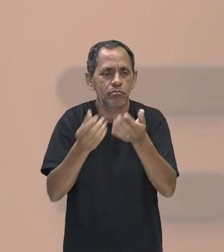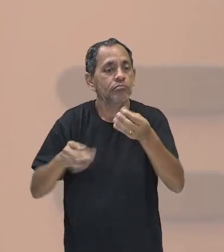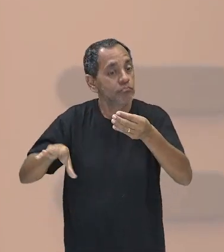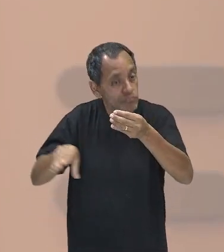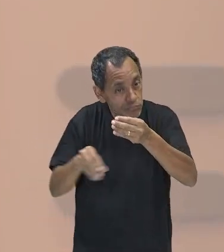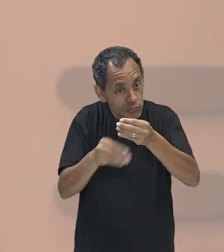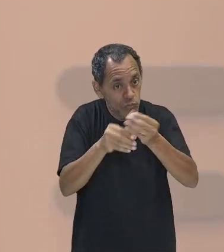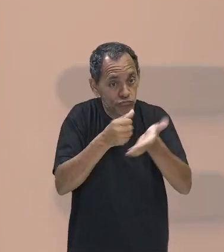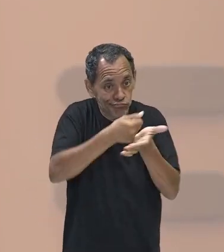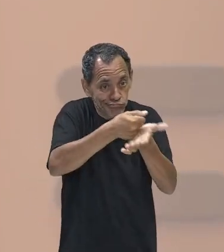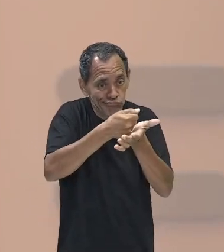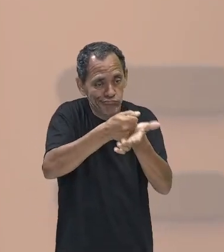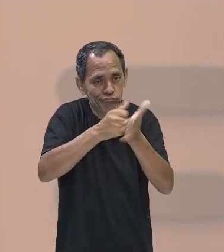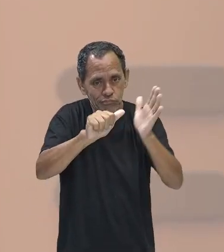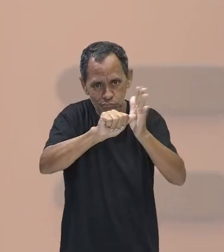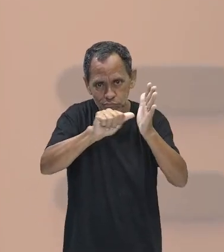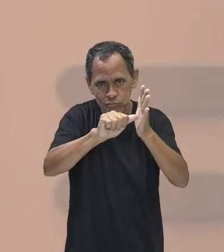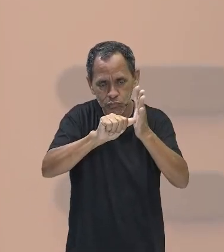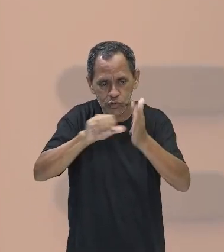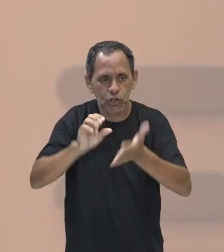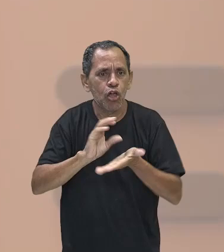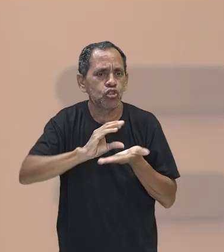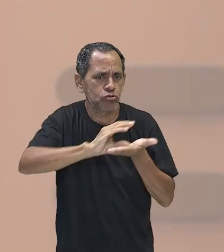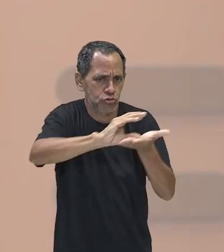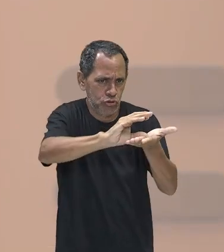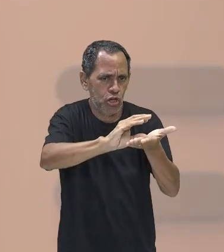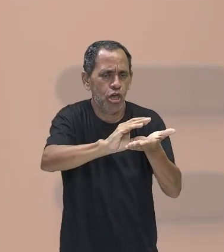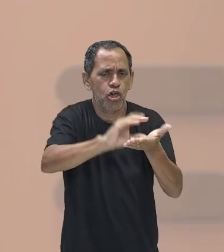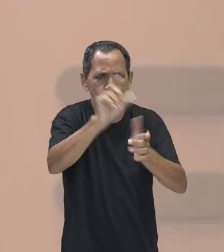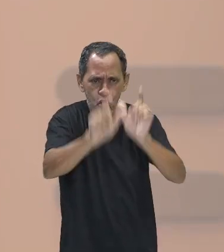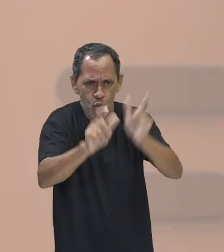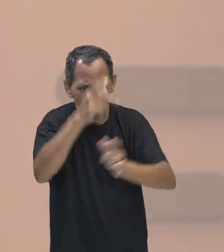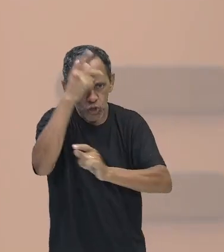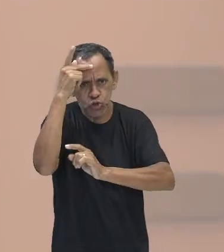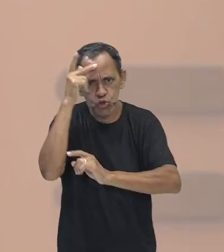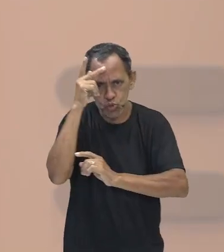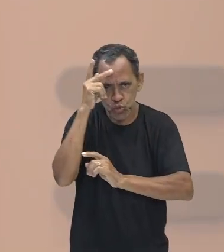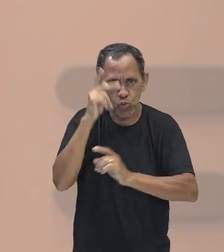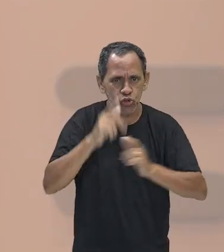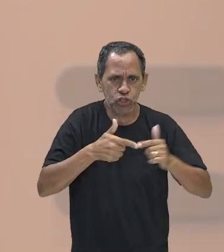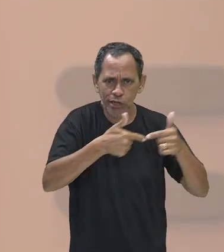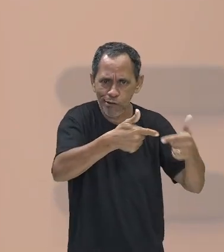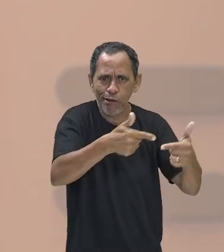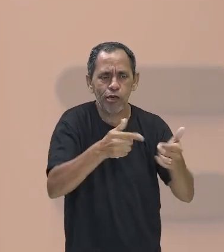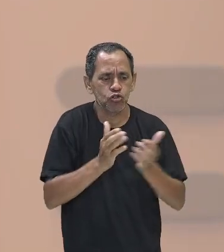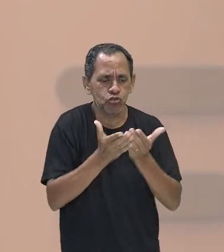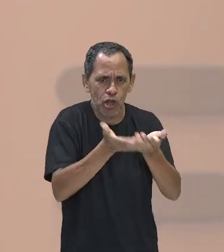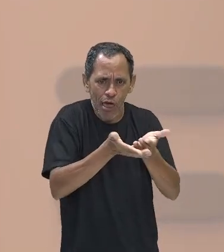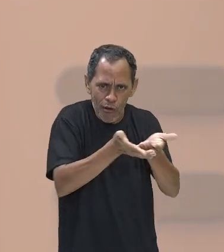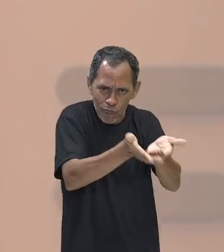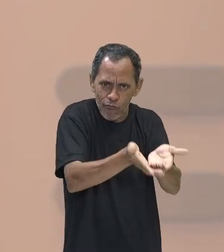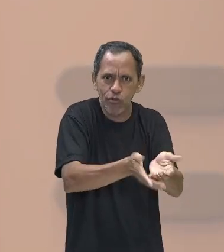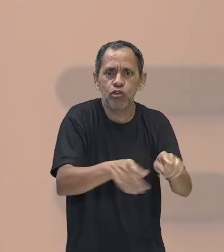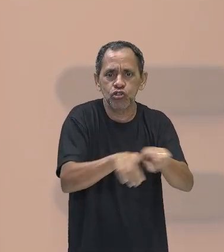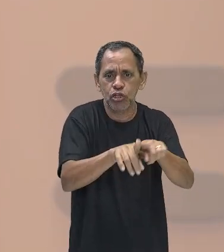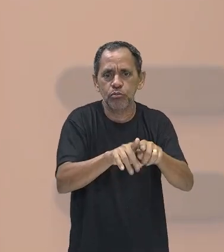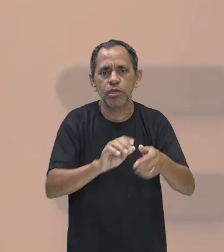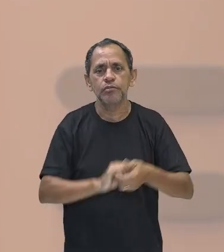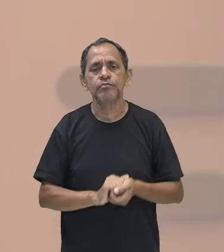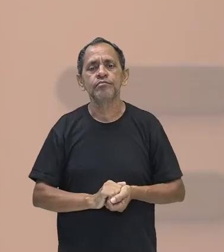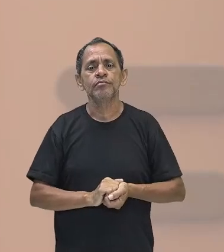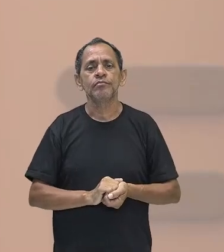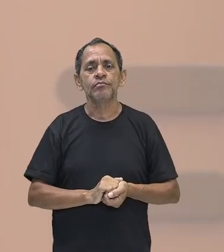então, Atenas, eles vão mandar dinheiro, eles vão mandar soldados, eles vão mandar navios, tá? Só que o que